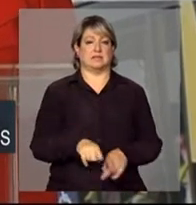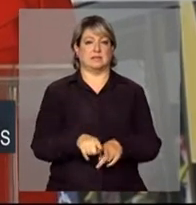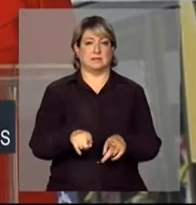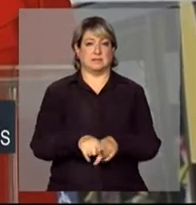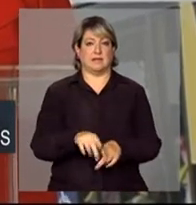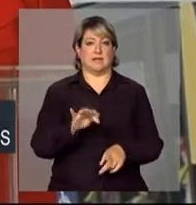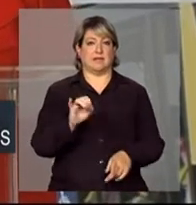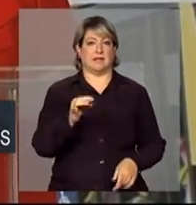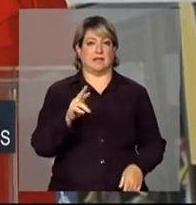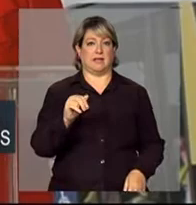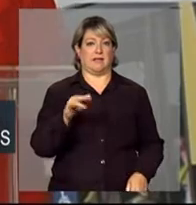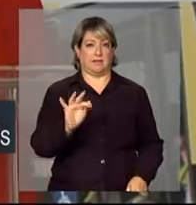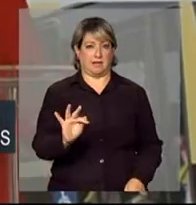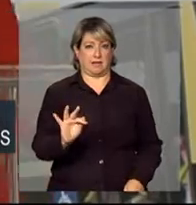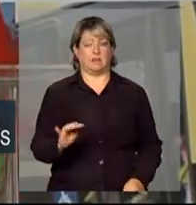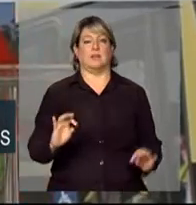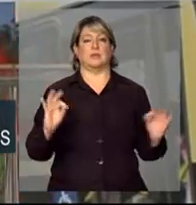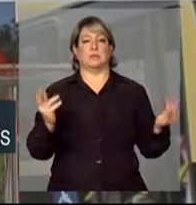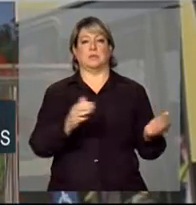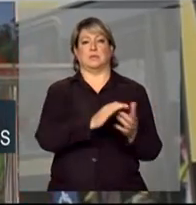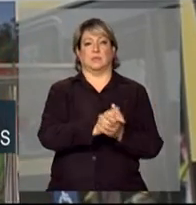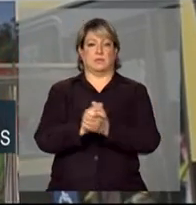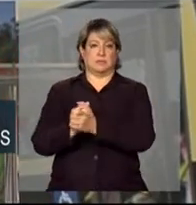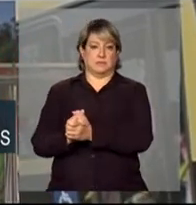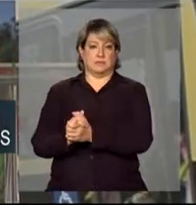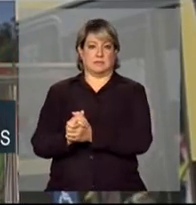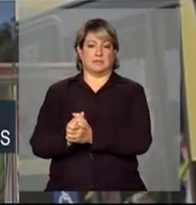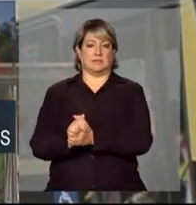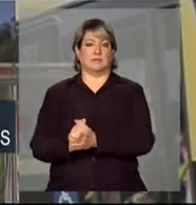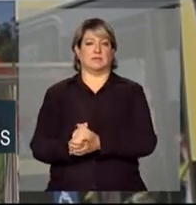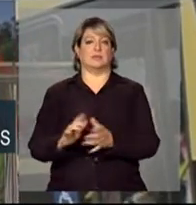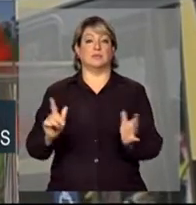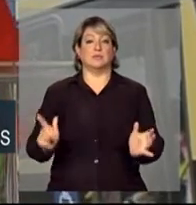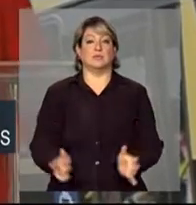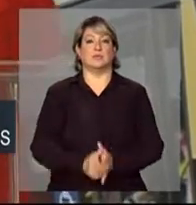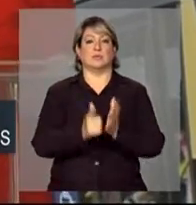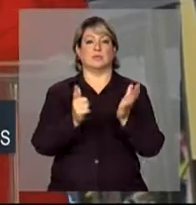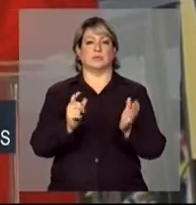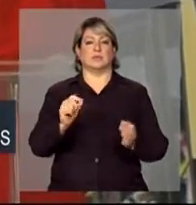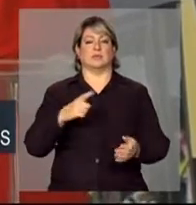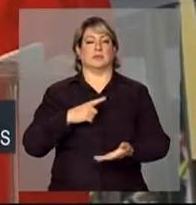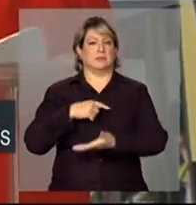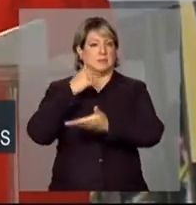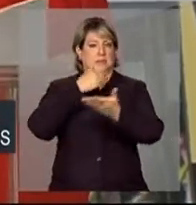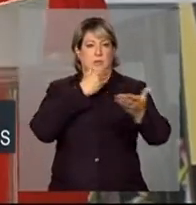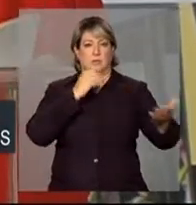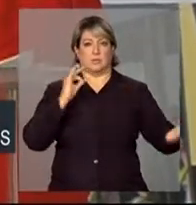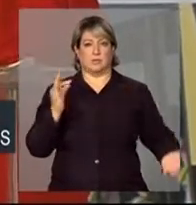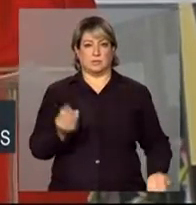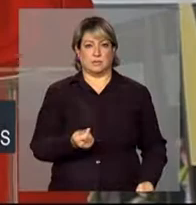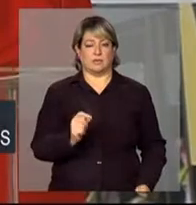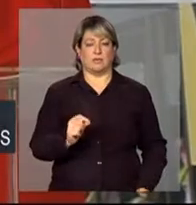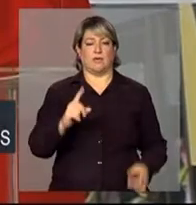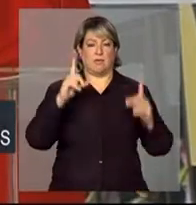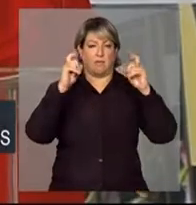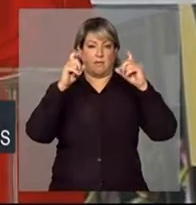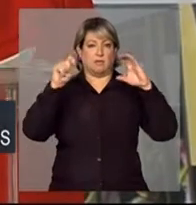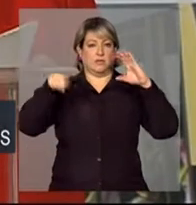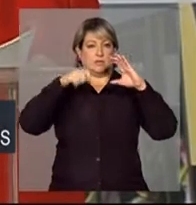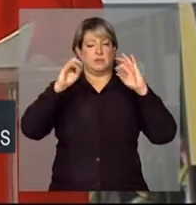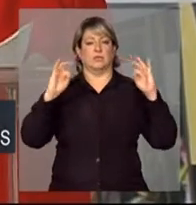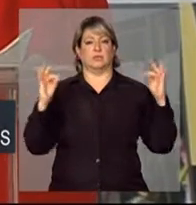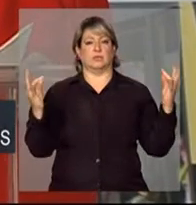da FETRAF. Queria cumprimentar as senhoras jornalistas, os senhores jornalistas, os